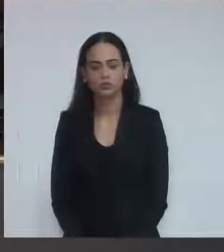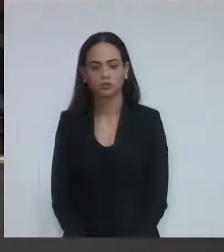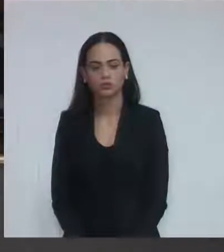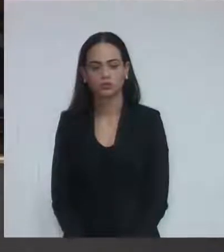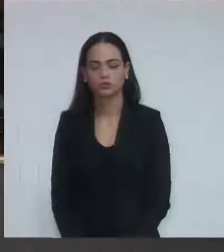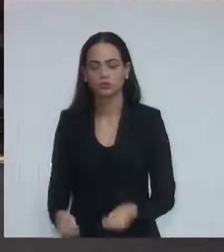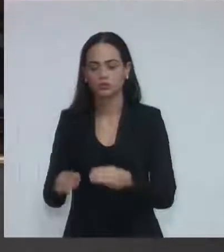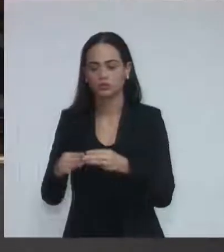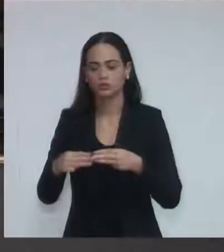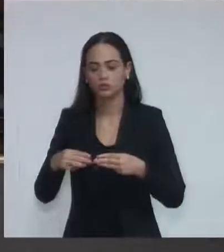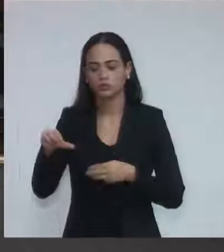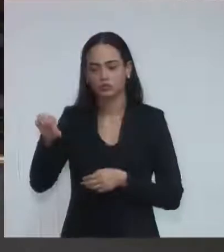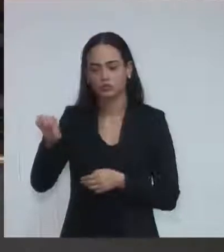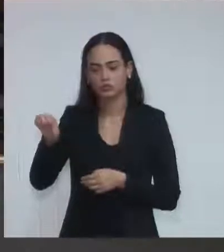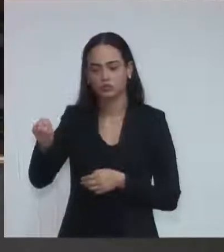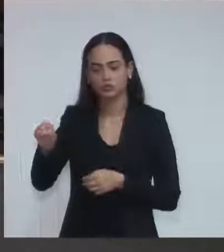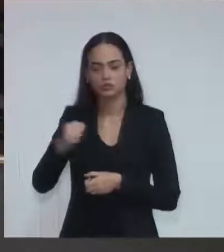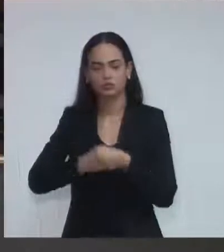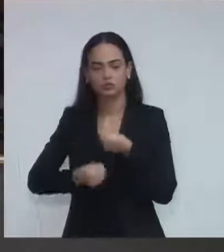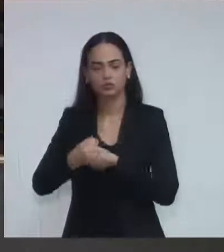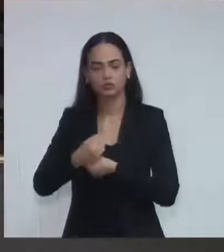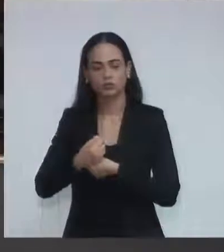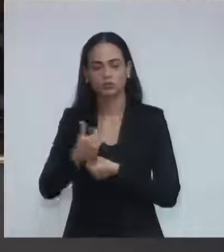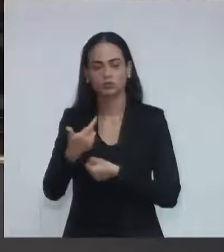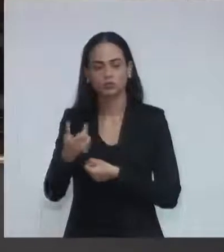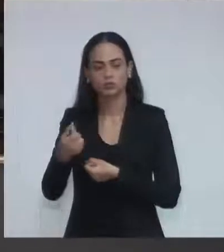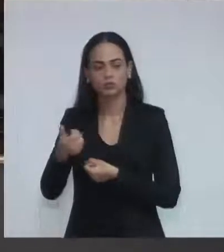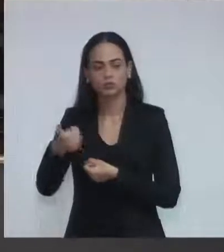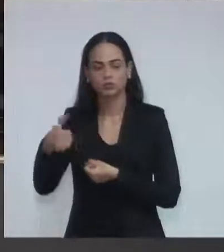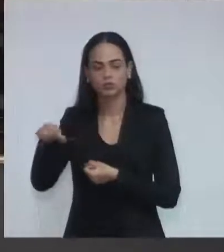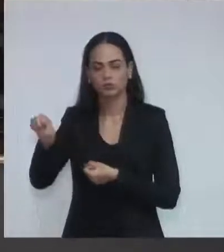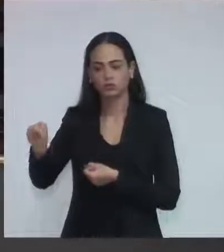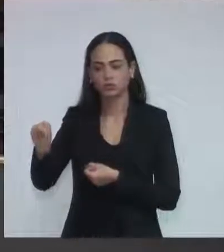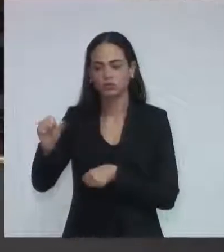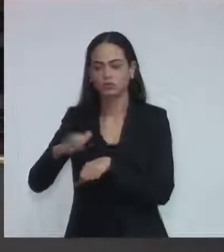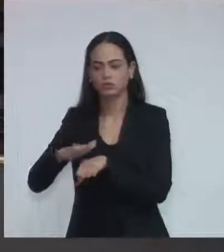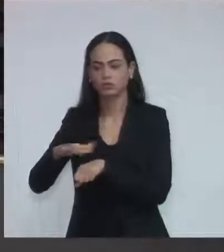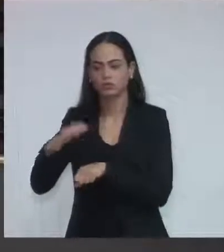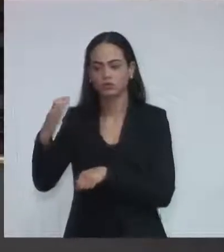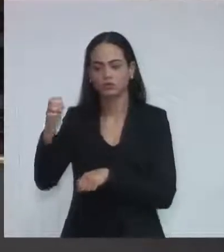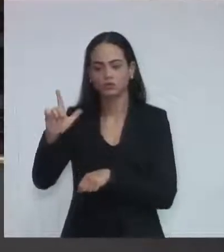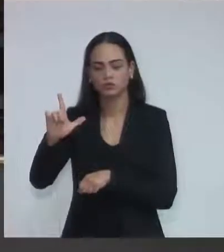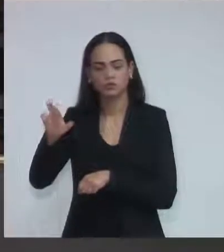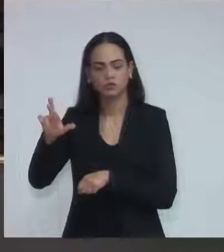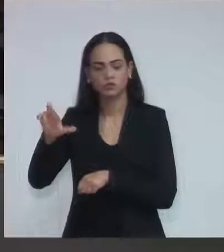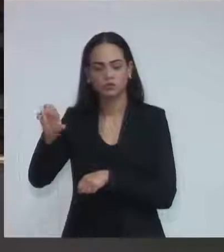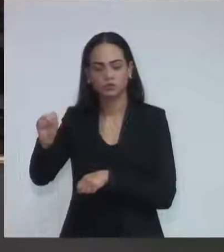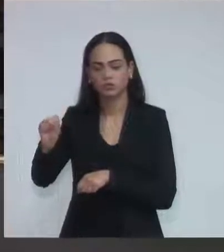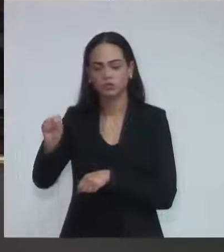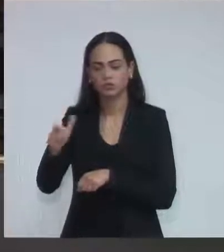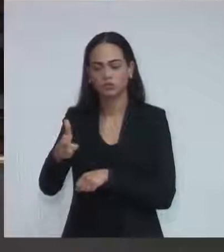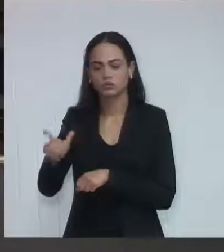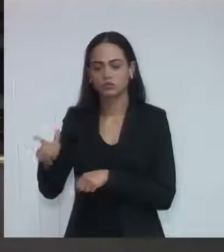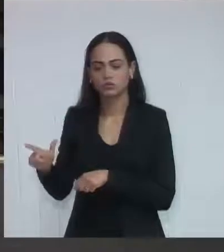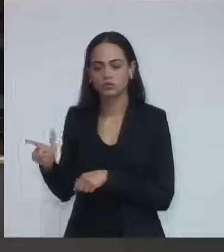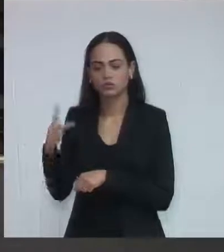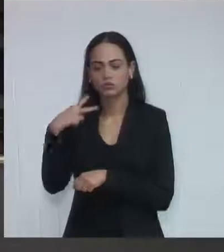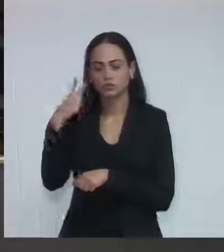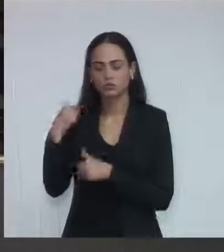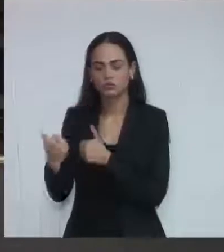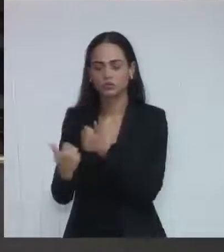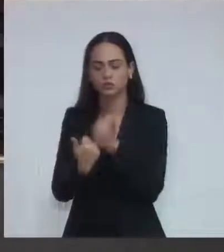Moção número 98, 2018. Autoria vereador Carlos Florentino, subscrito por vereadores. A Câmara Municipal de Vinhedo do Estado de São